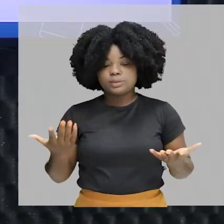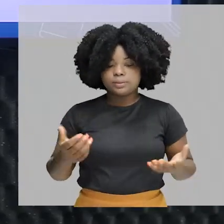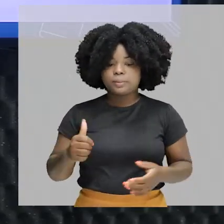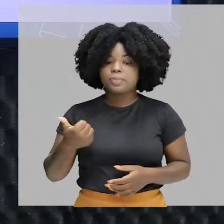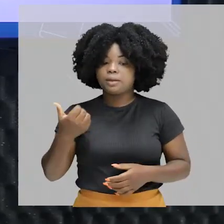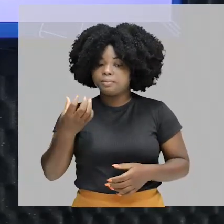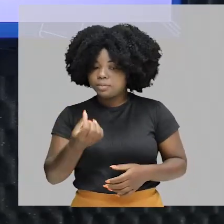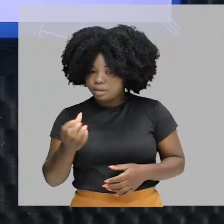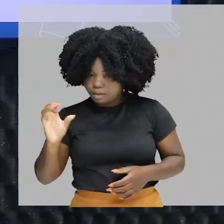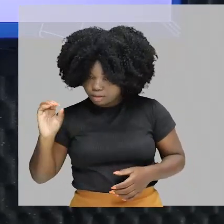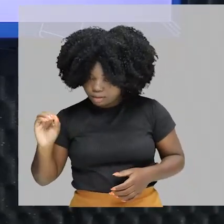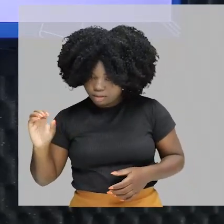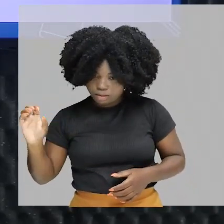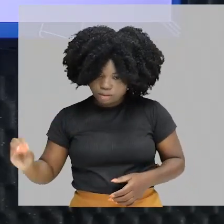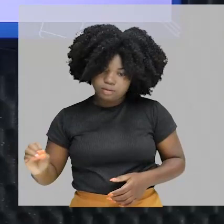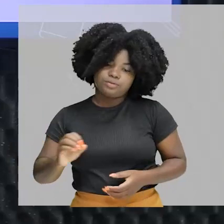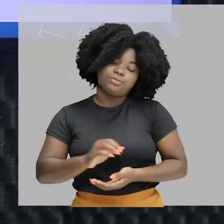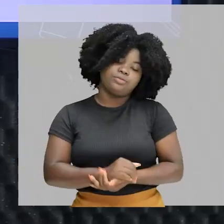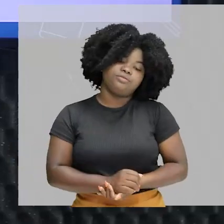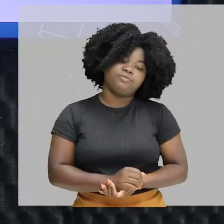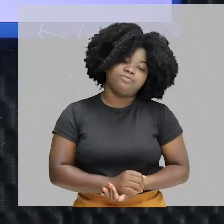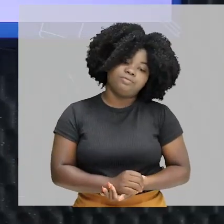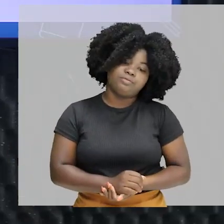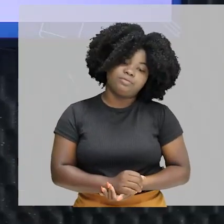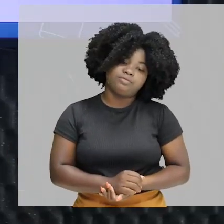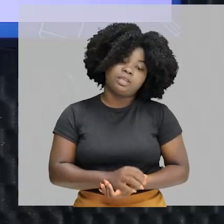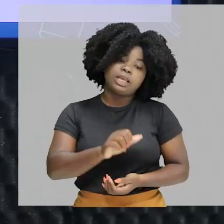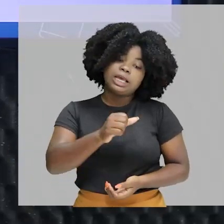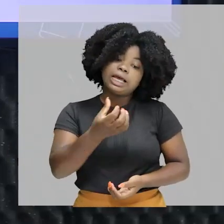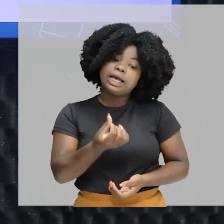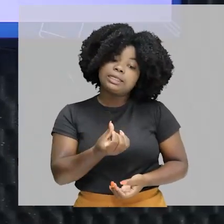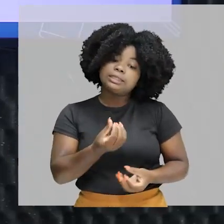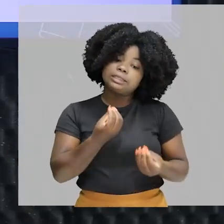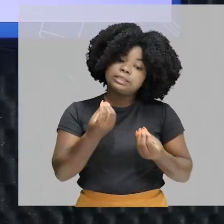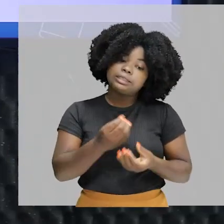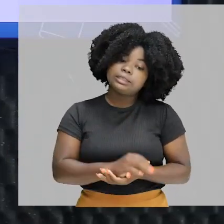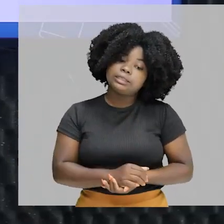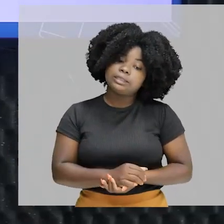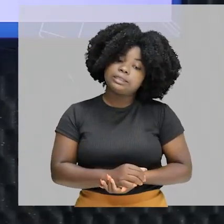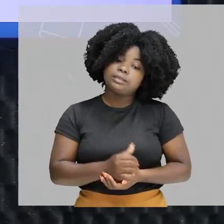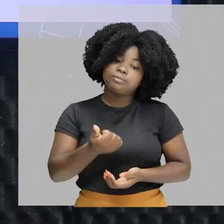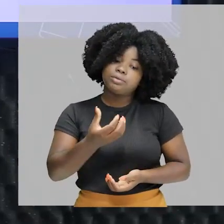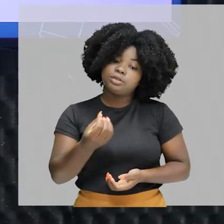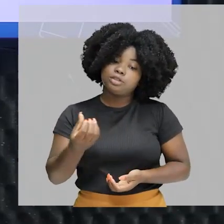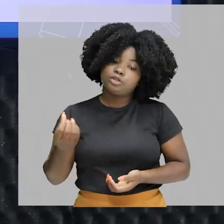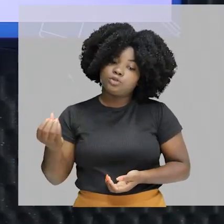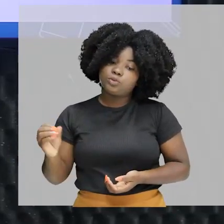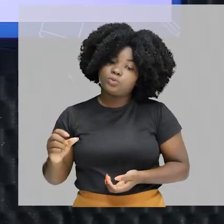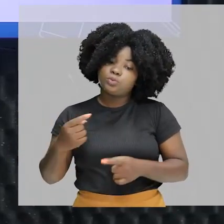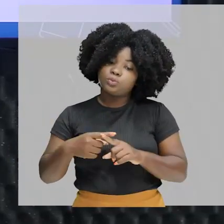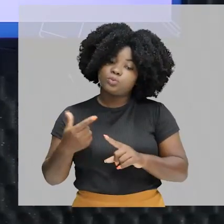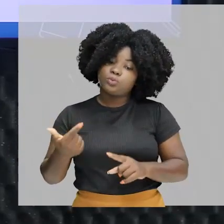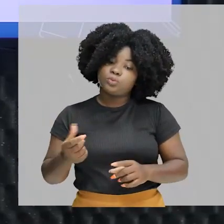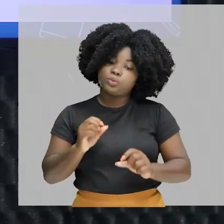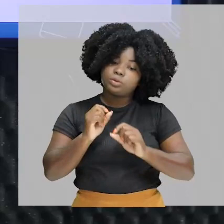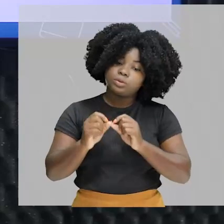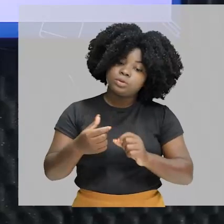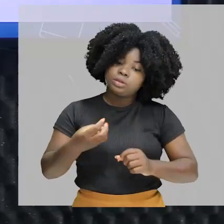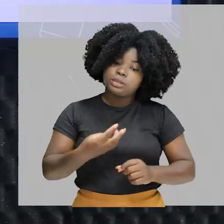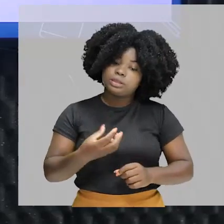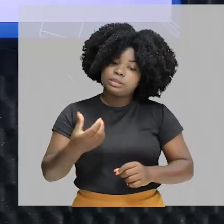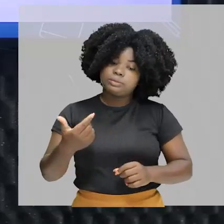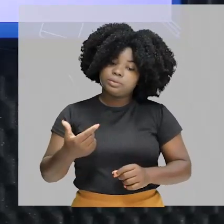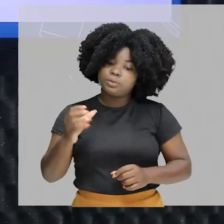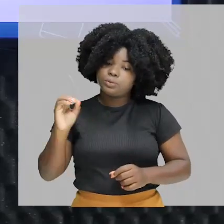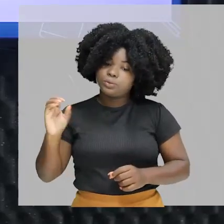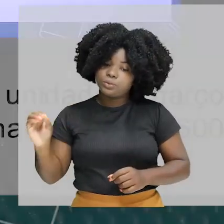que vale 1.600. Quem é o A6? 1.600 vezes 2, ou seja,